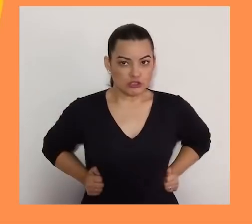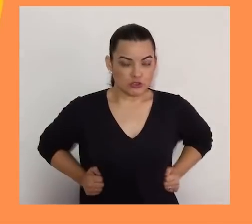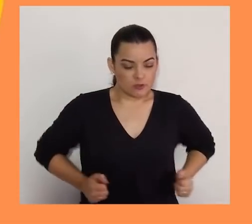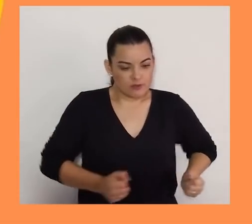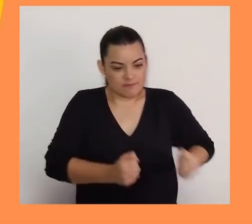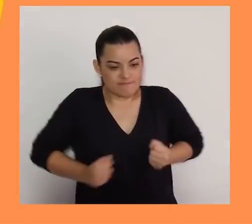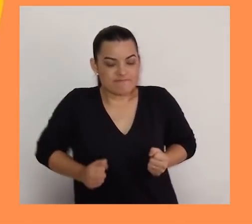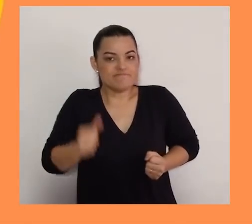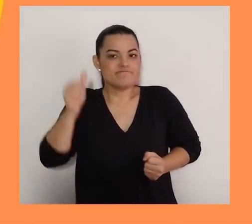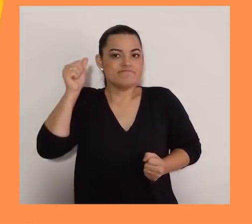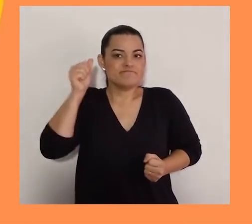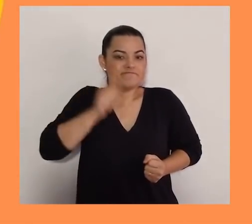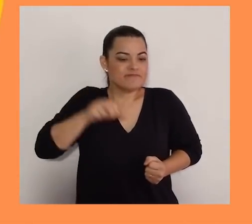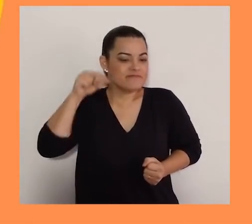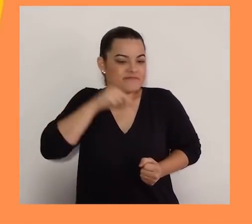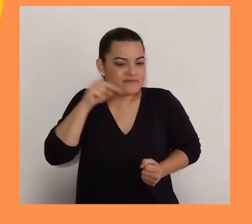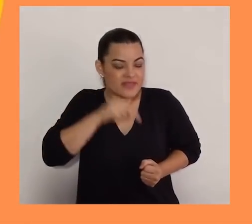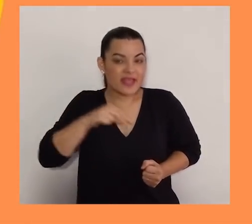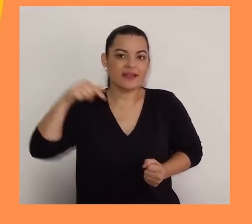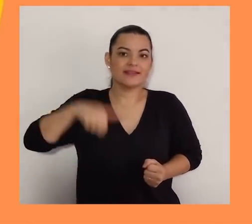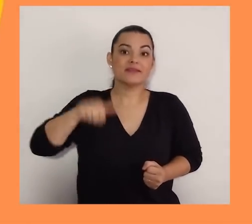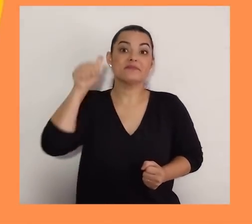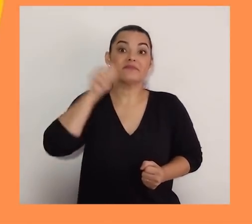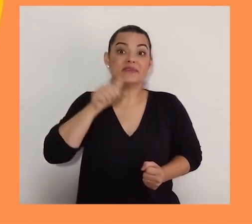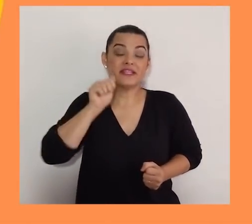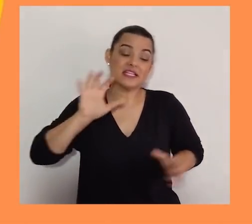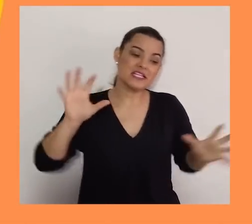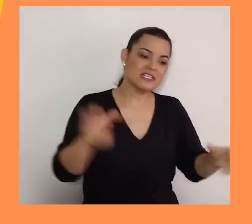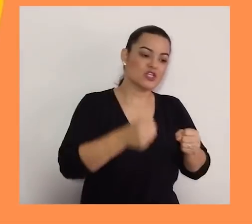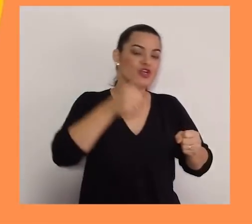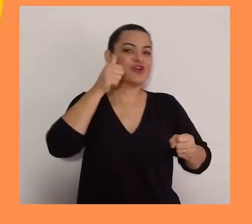deu certo.